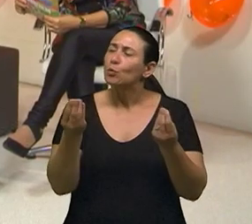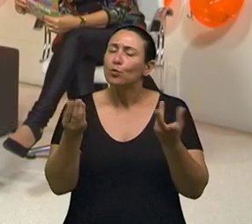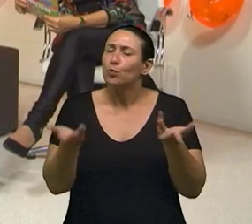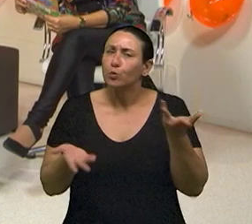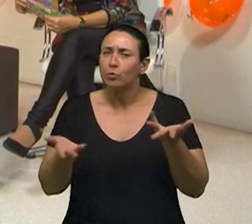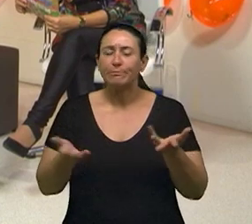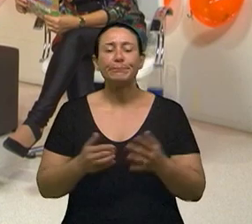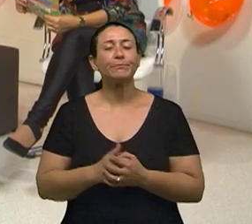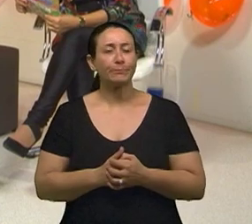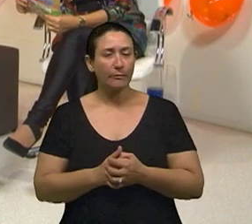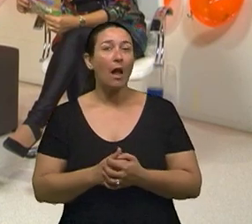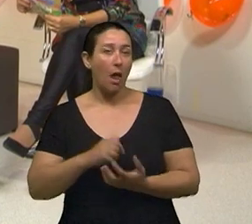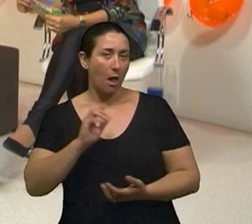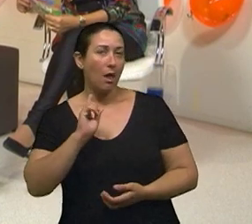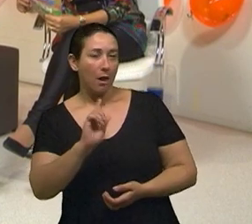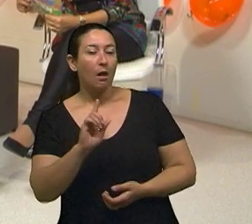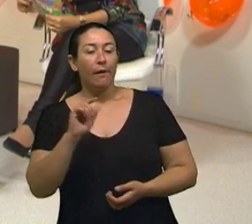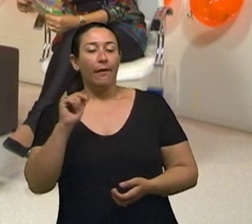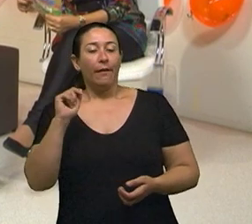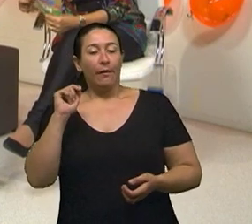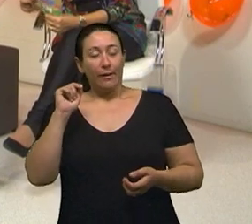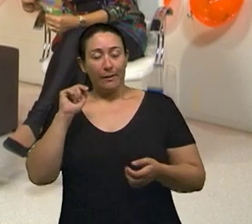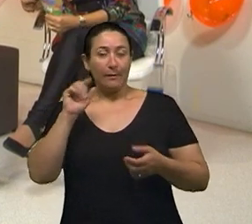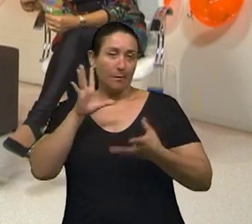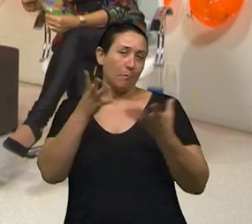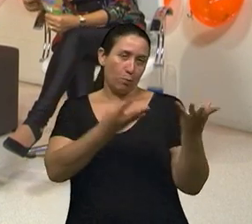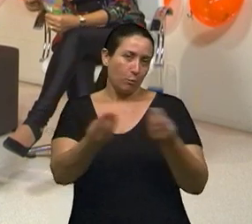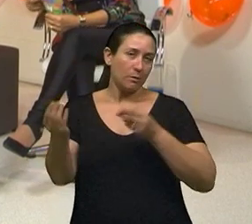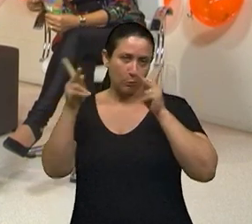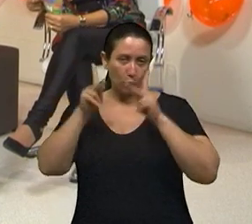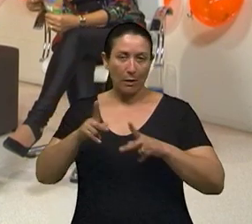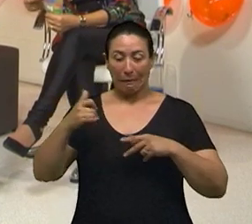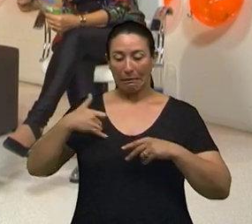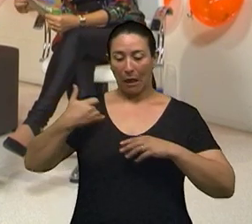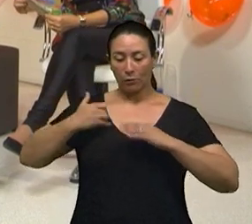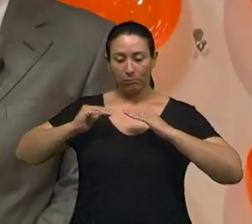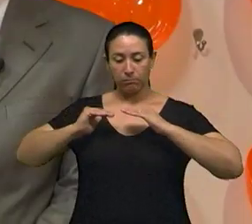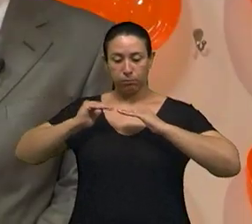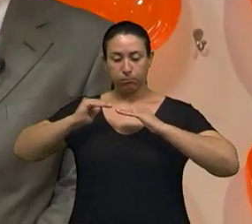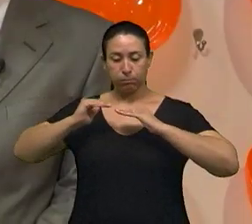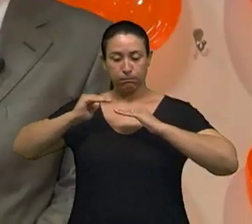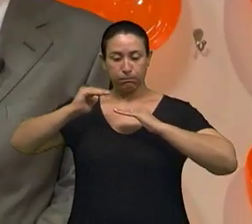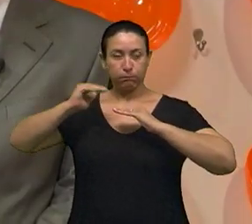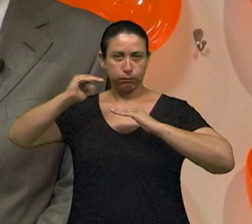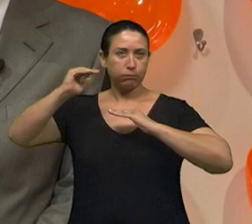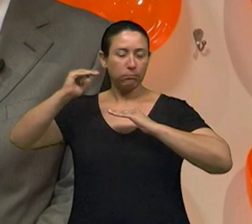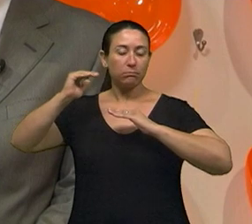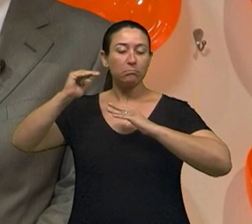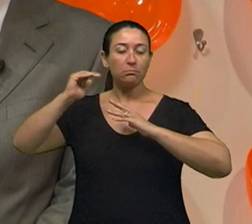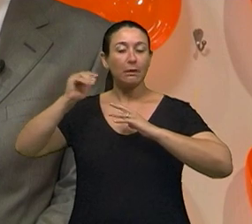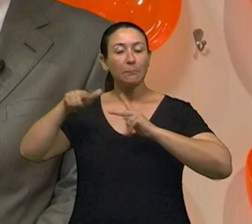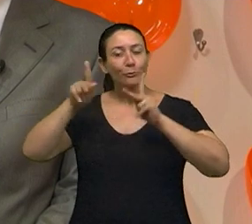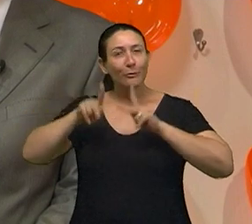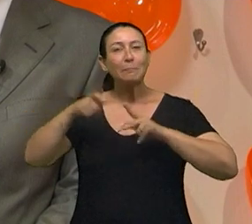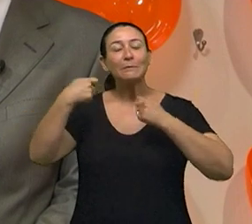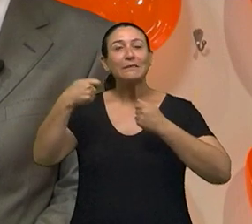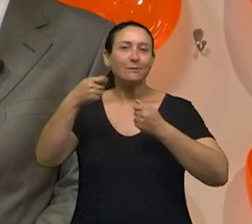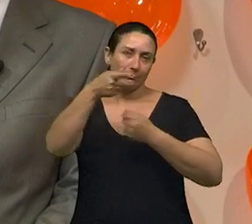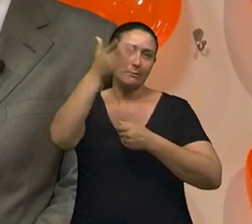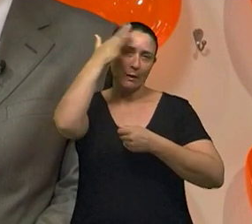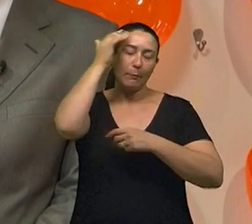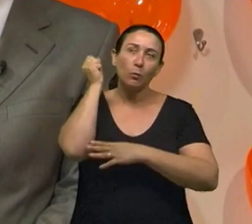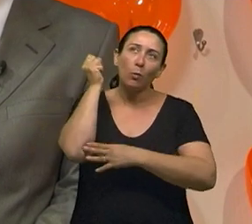eh a gente sabe que as pessoas a partir de uma certa idade eh necessitam levantar mais à noite